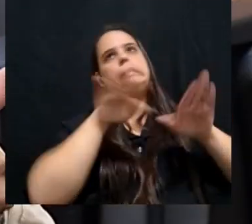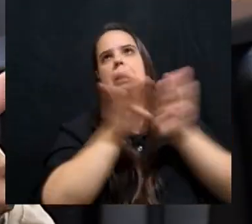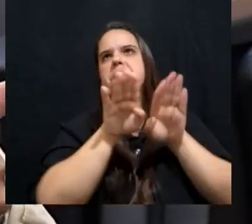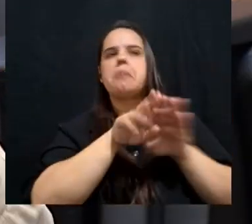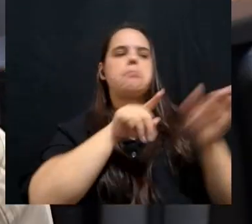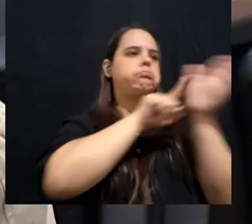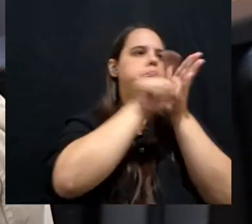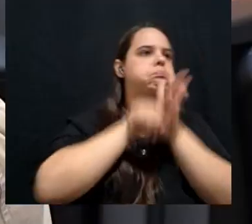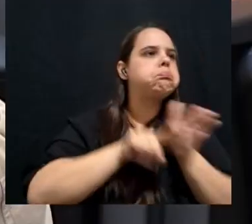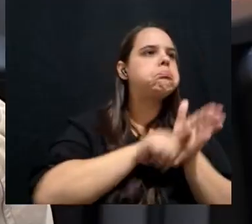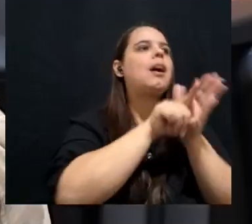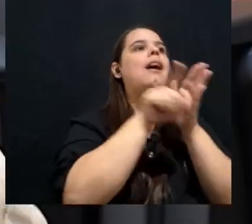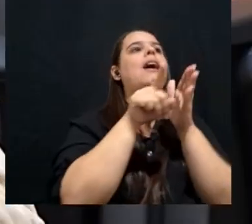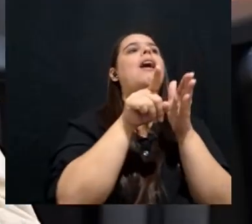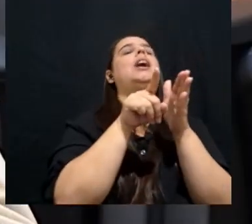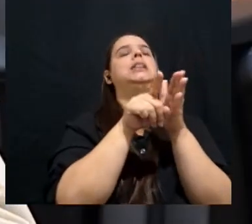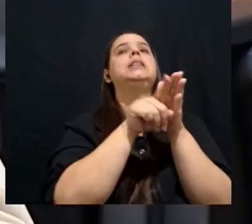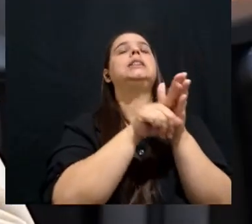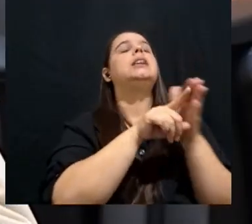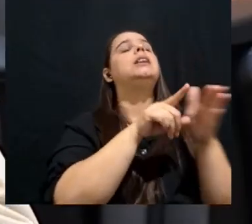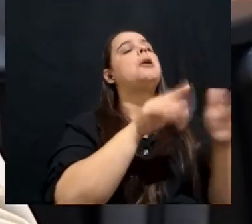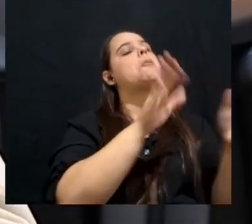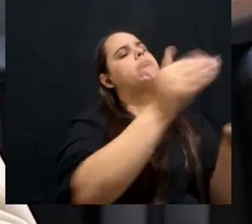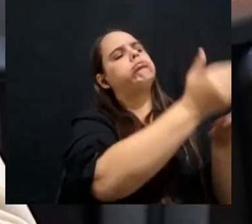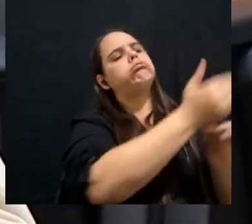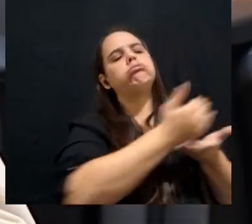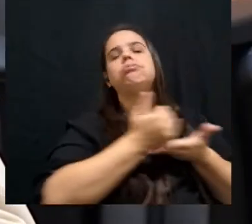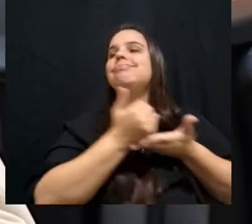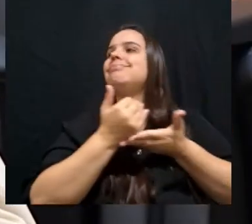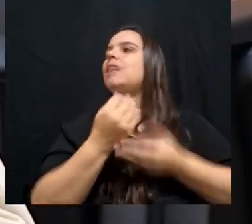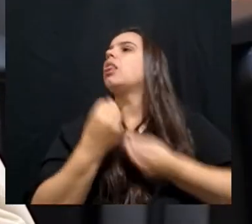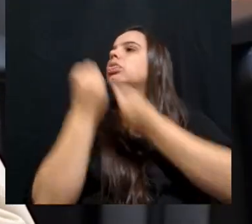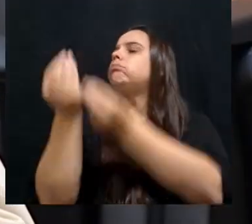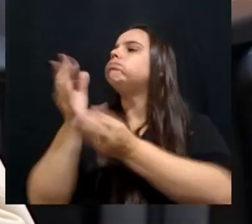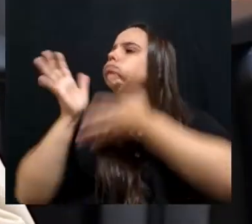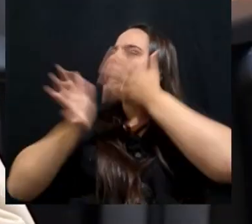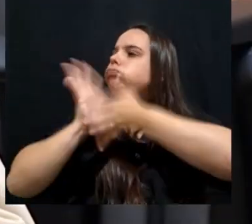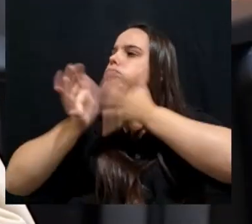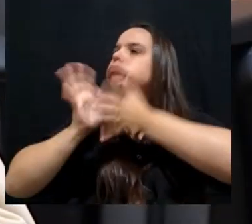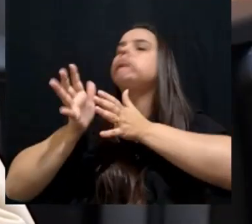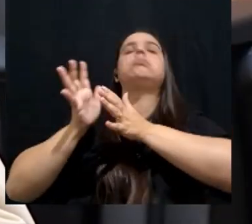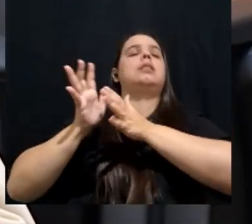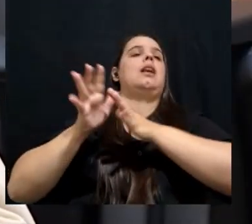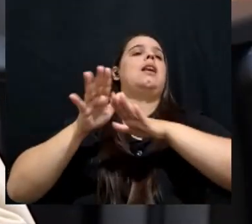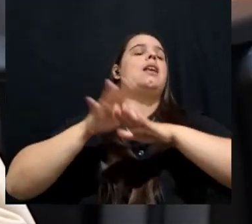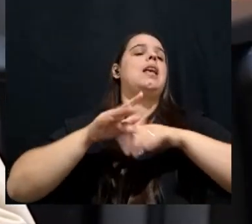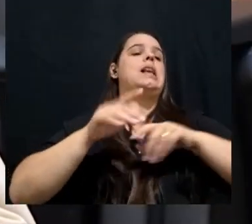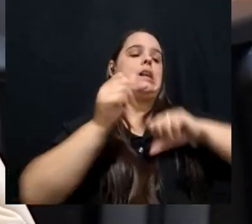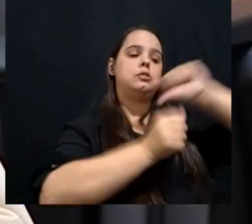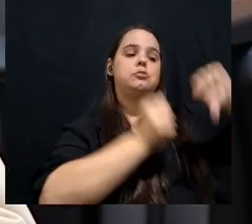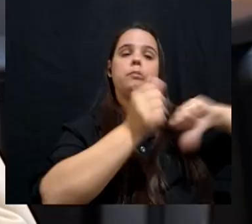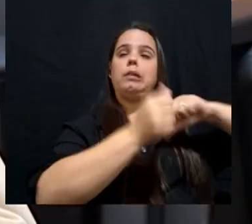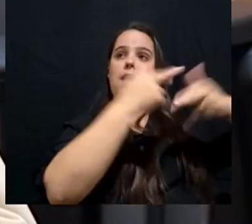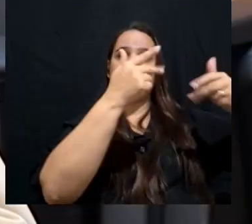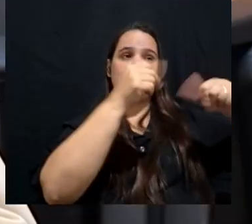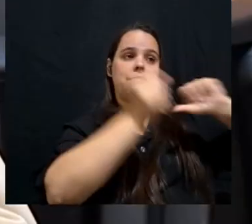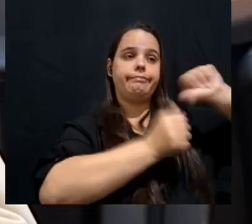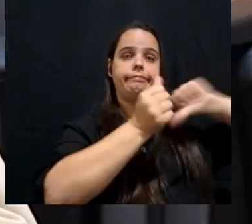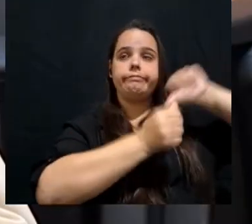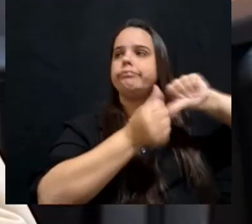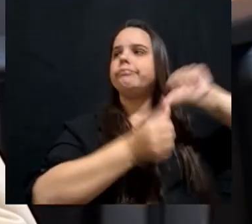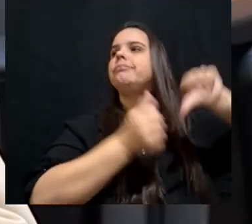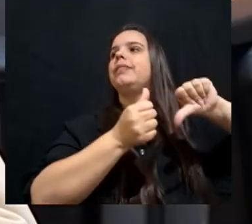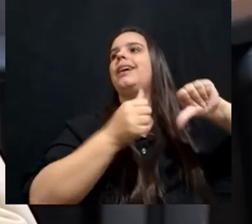coisas boas, para levar a demanda, aquela que realmente vai mudar a vida das pessoas. E a gente tem usado e abusado